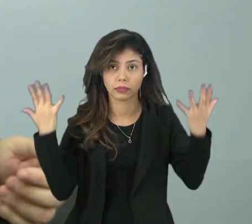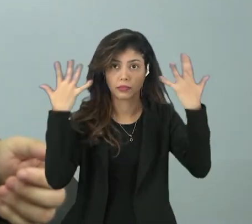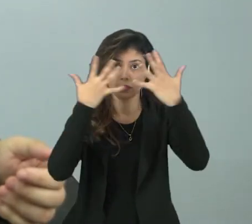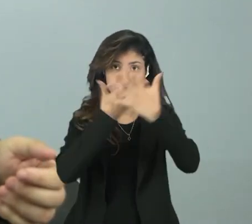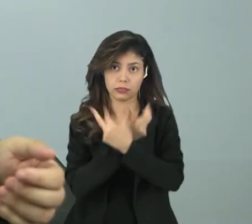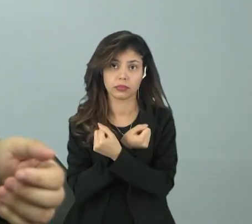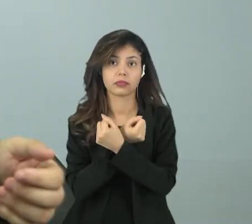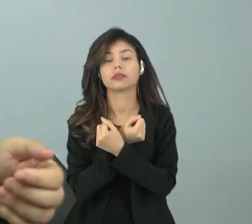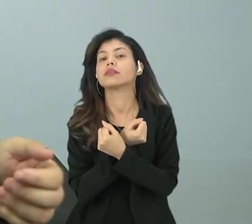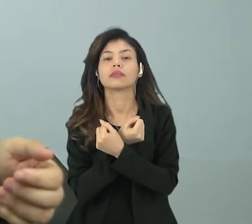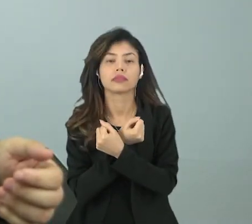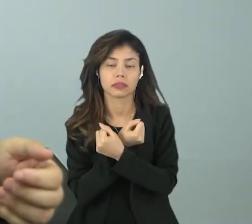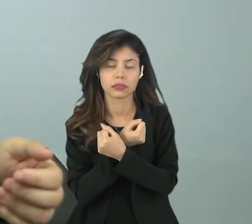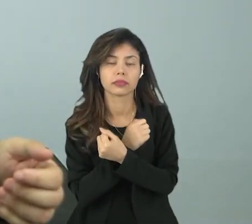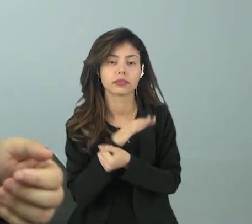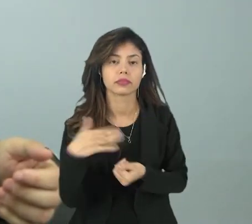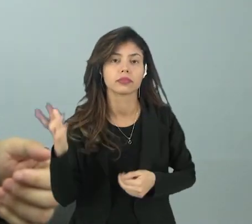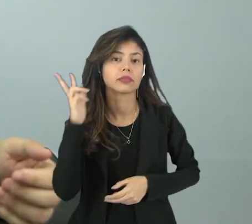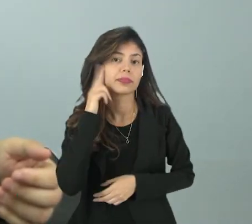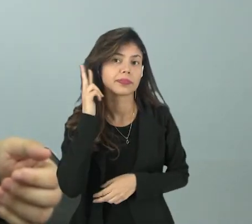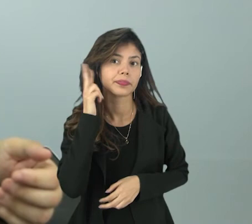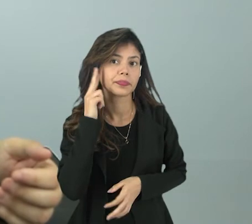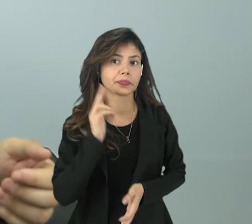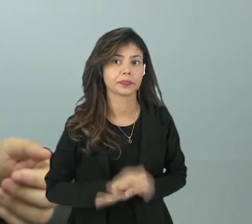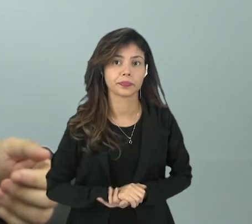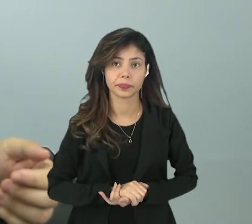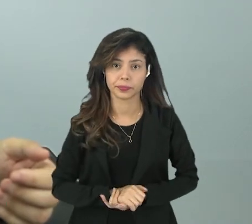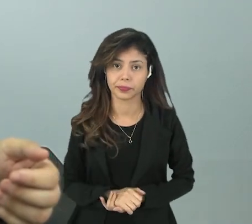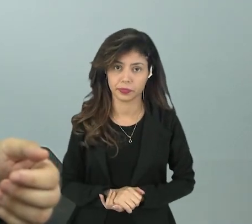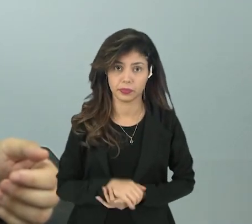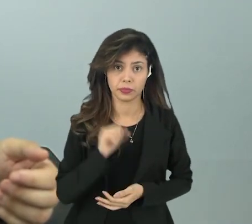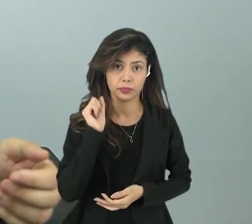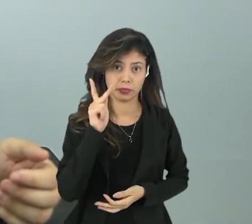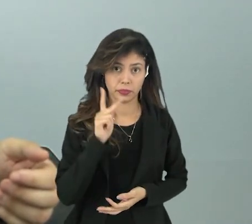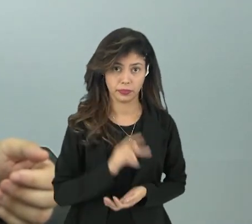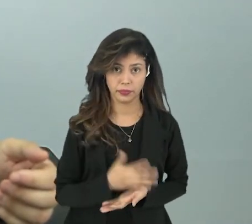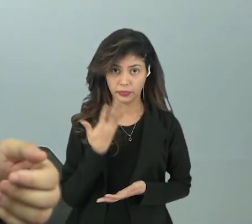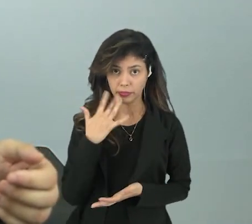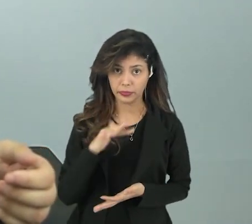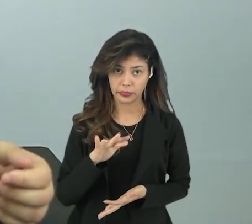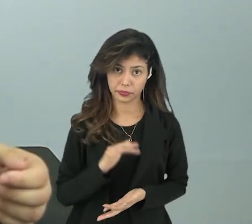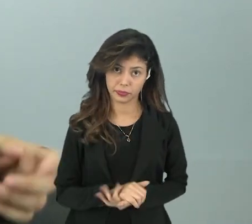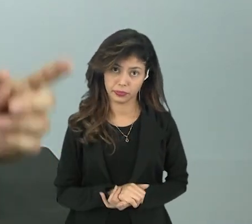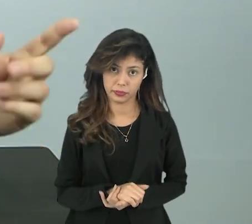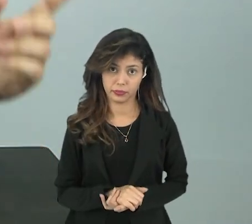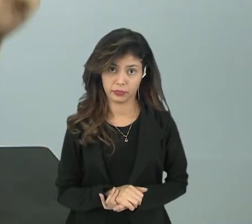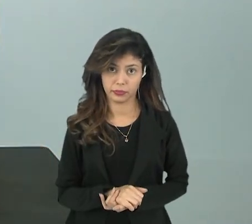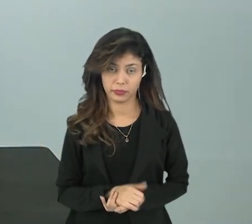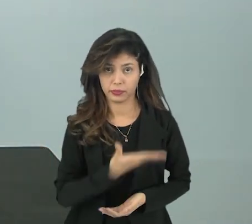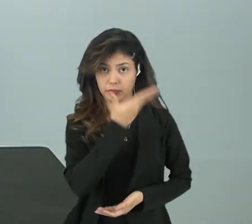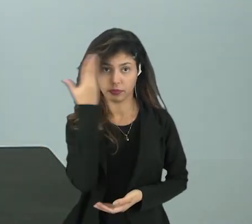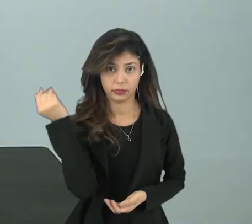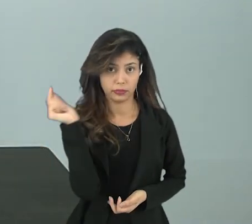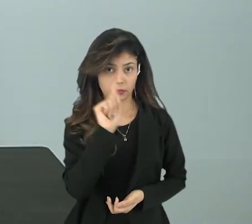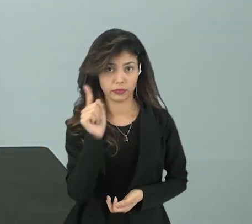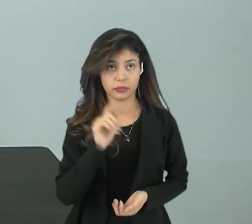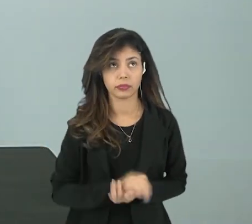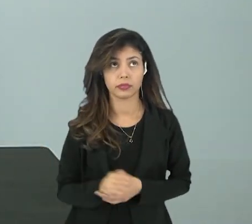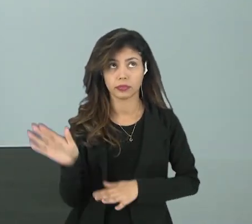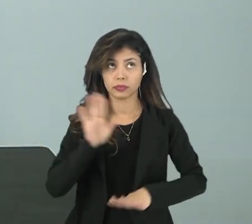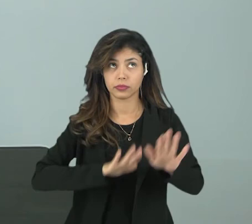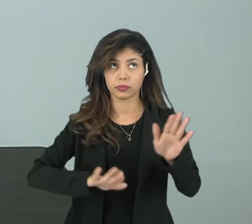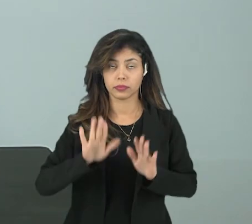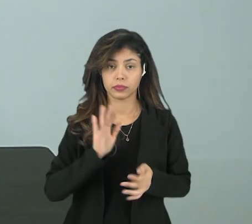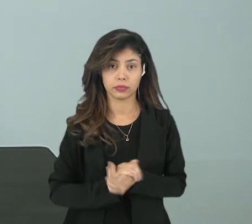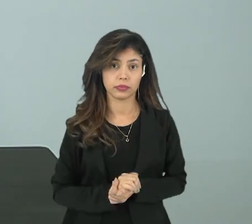bonita quando ela é natural. Ok, crianças? E não esqueçam, cuide da